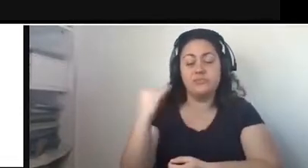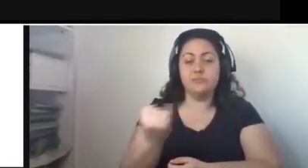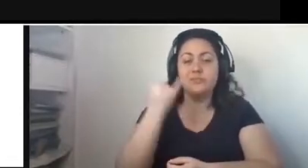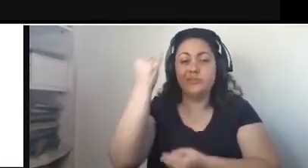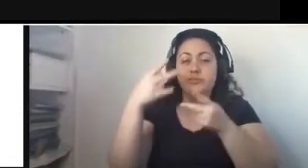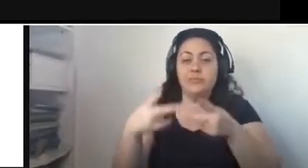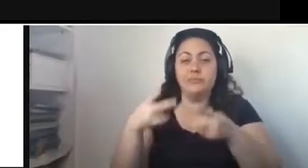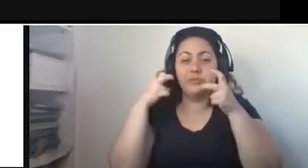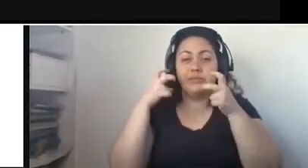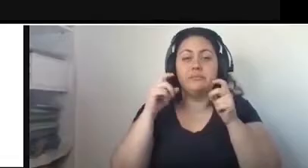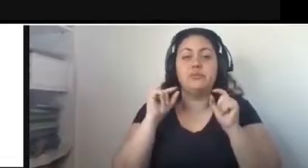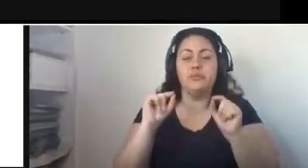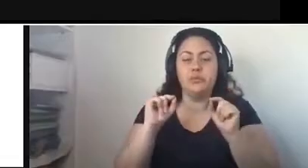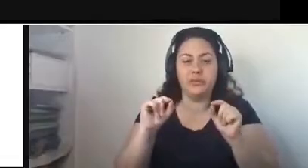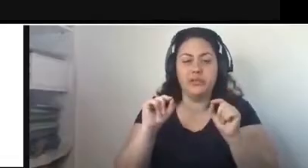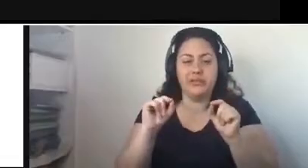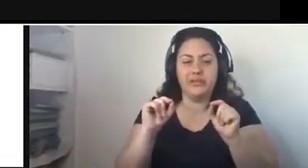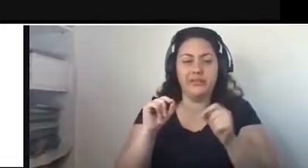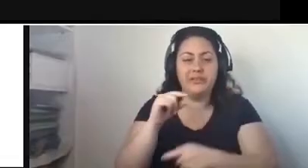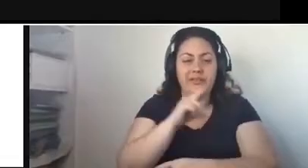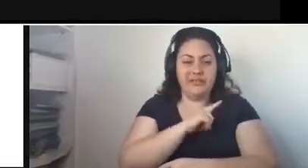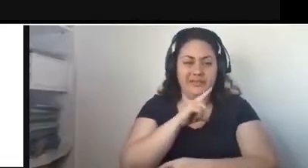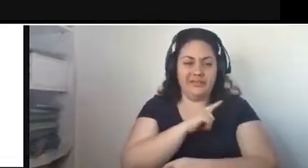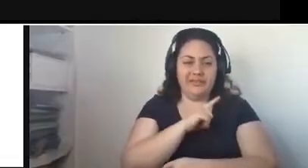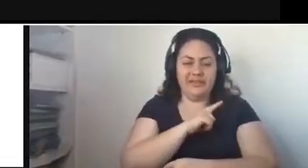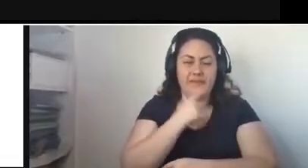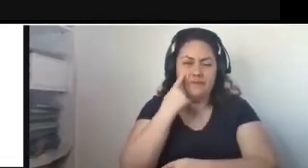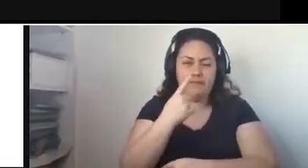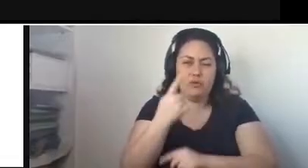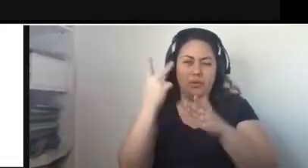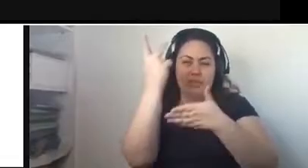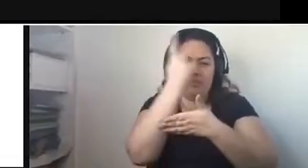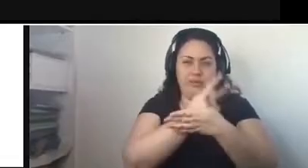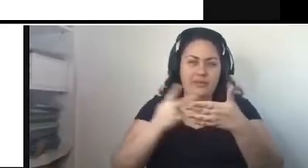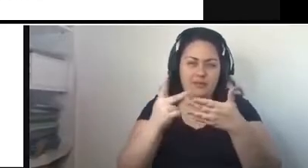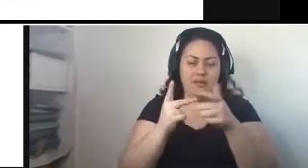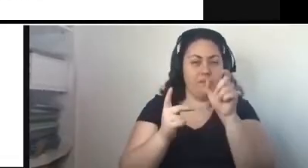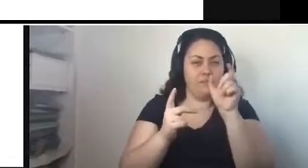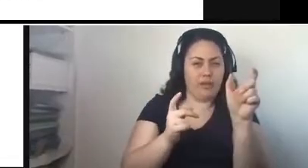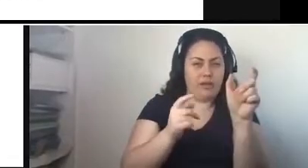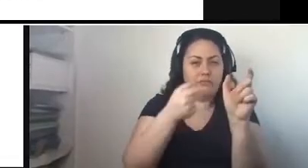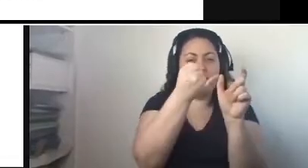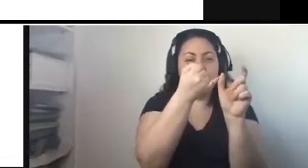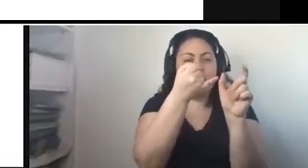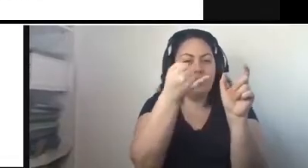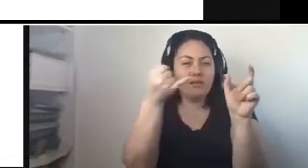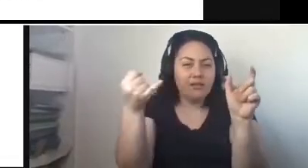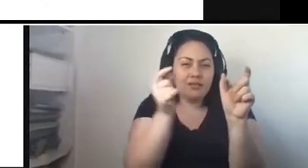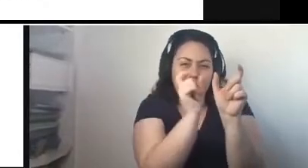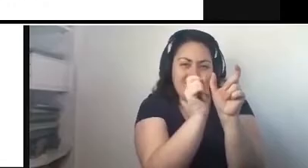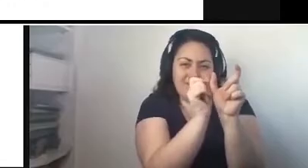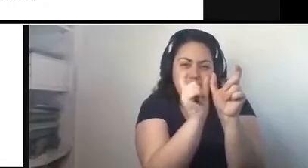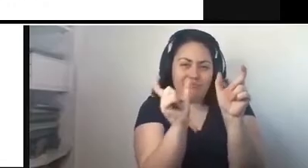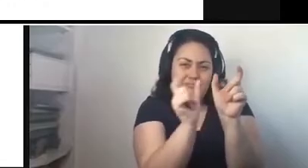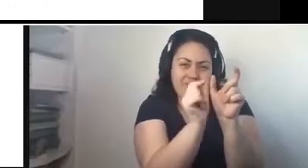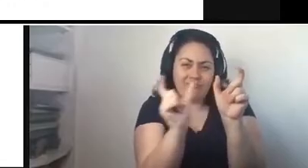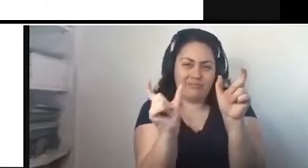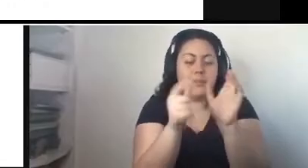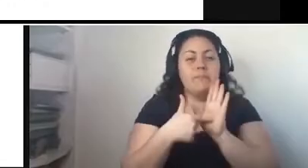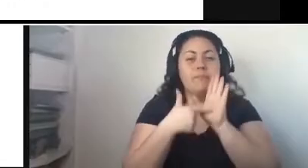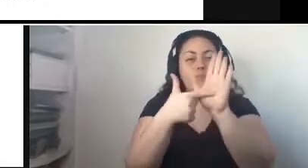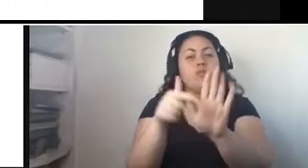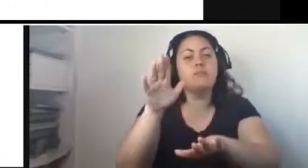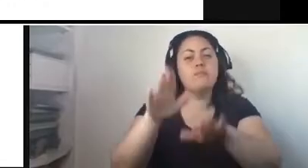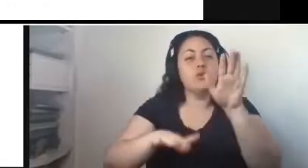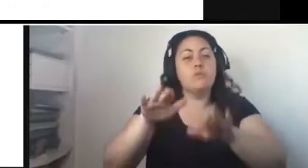que essas linhas horizontais que vocês estão vendo representam a precisão dessa estimativa. Então, a gente está vendo que a gente